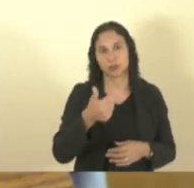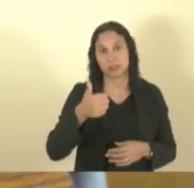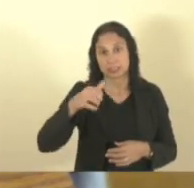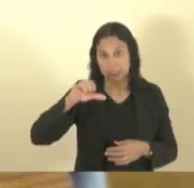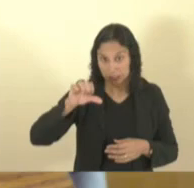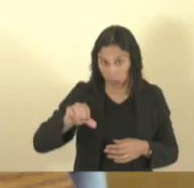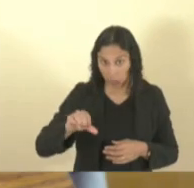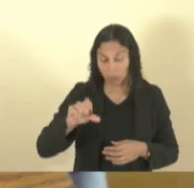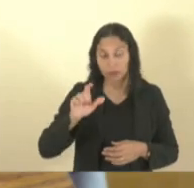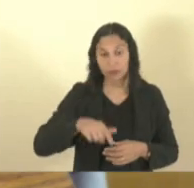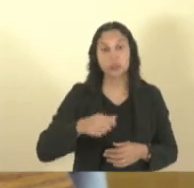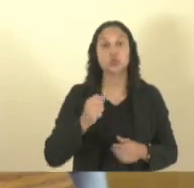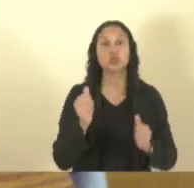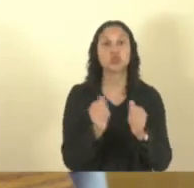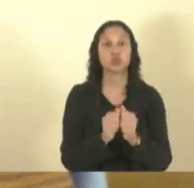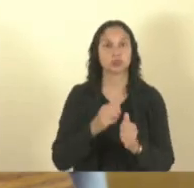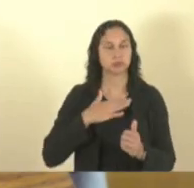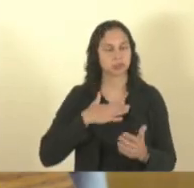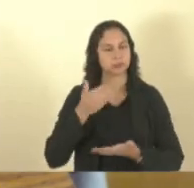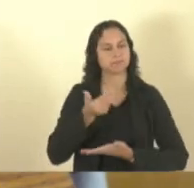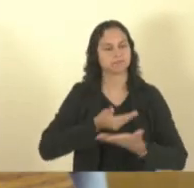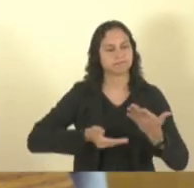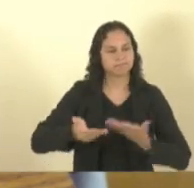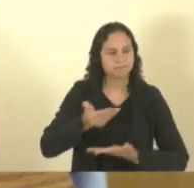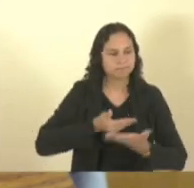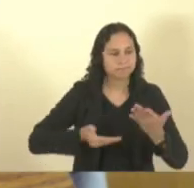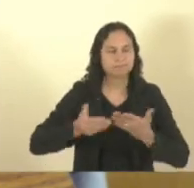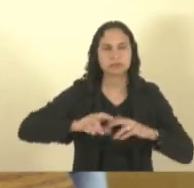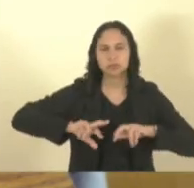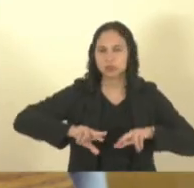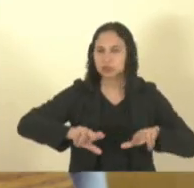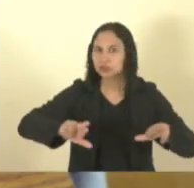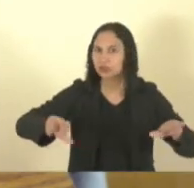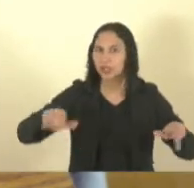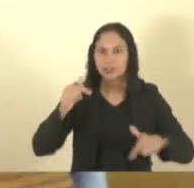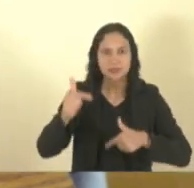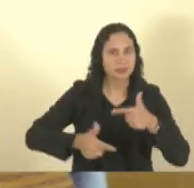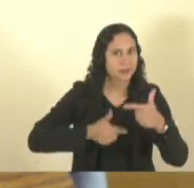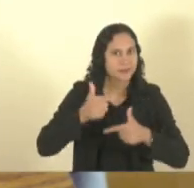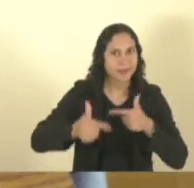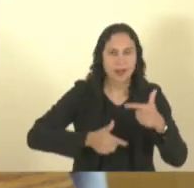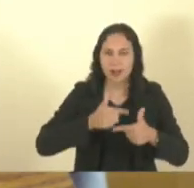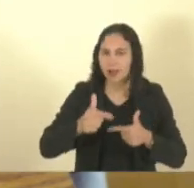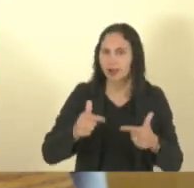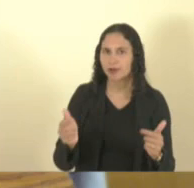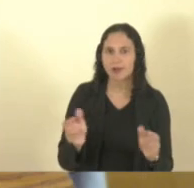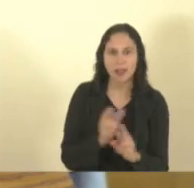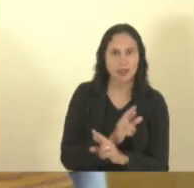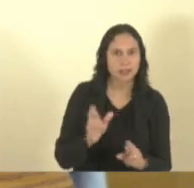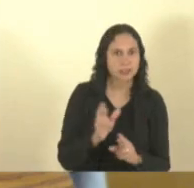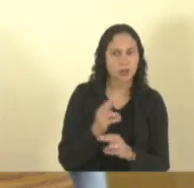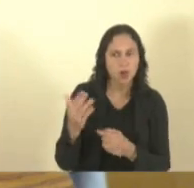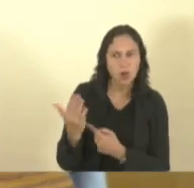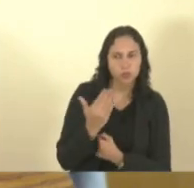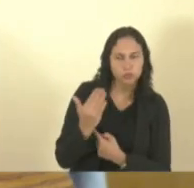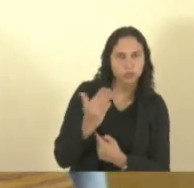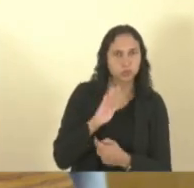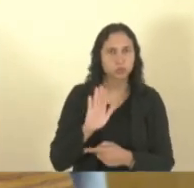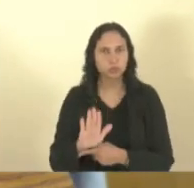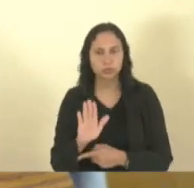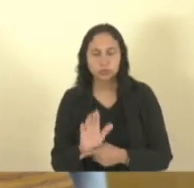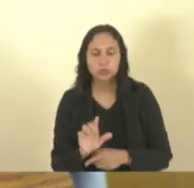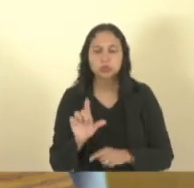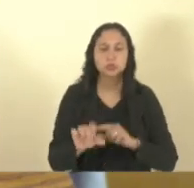que comigo compartilham diversas situações em que fazem a diferença, porque nos ajudam a tomar